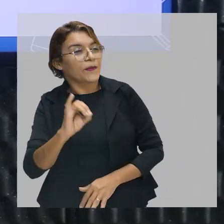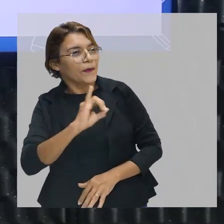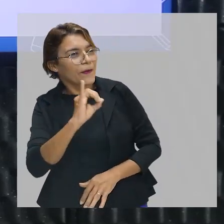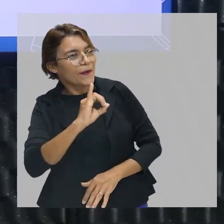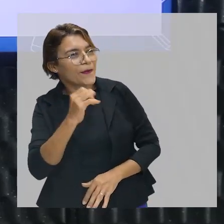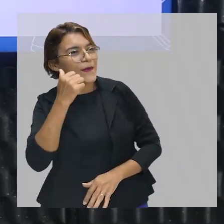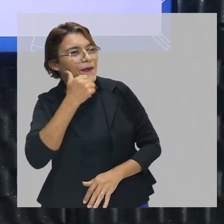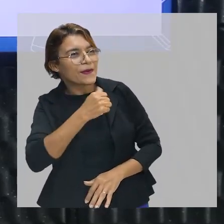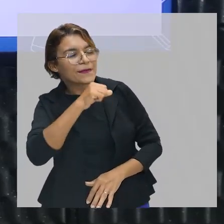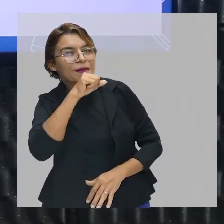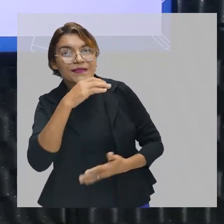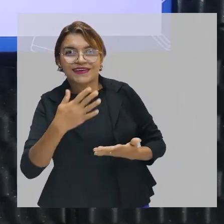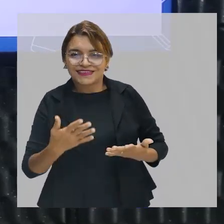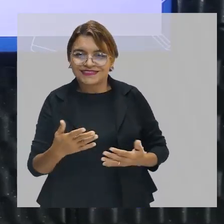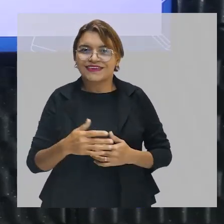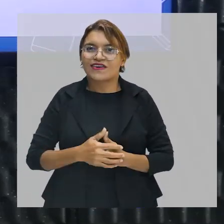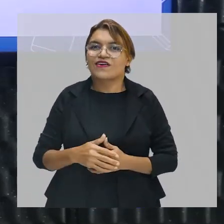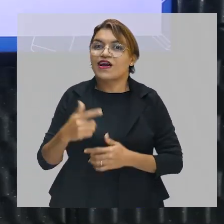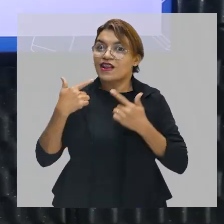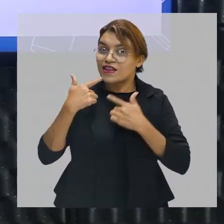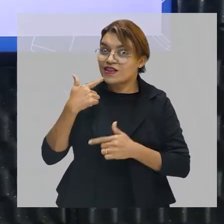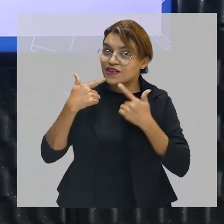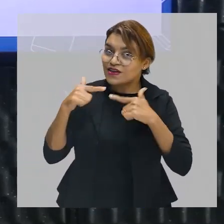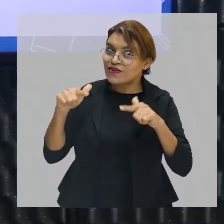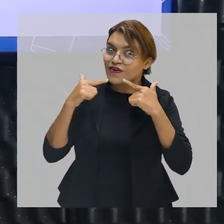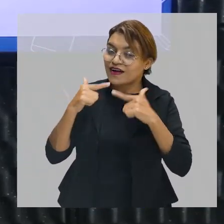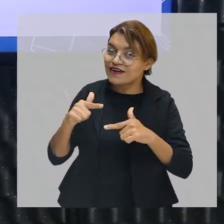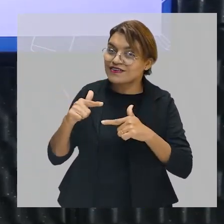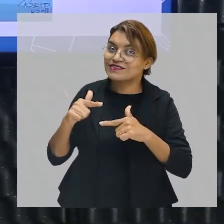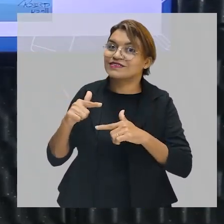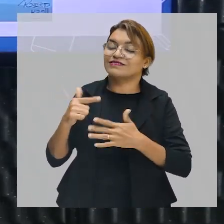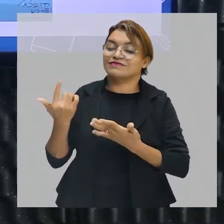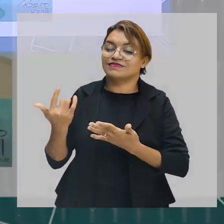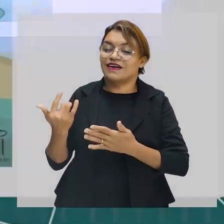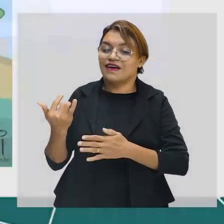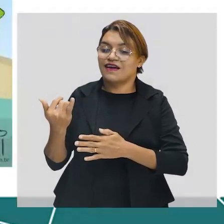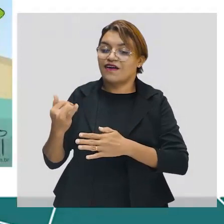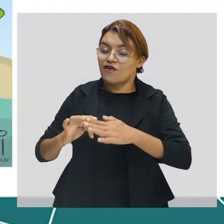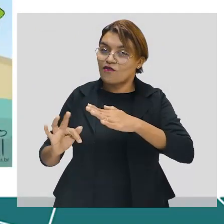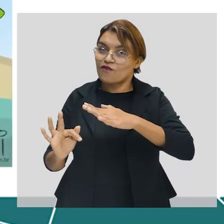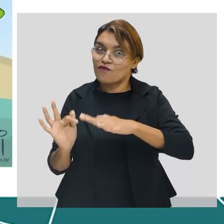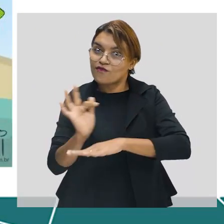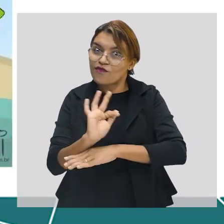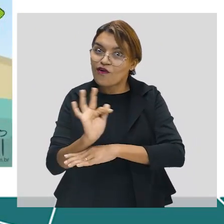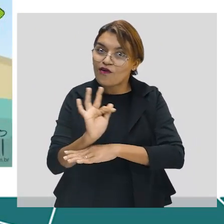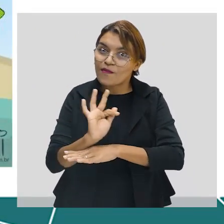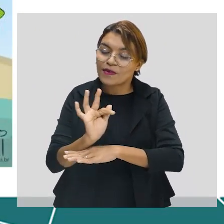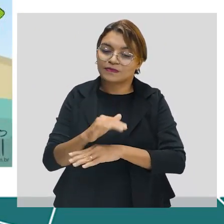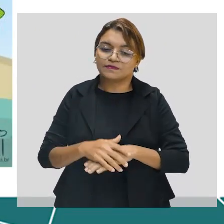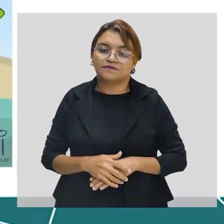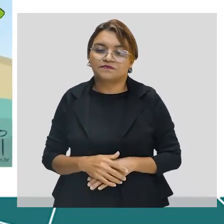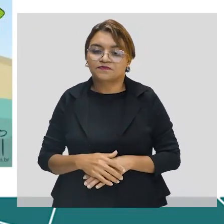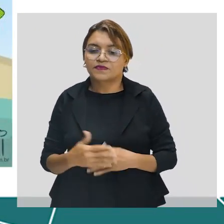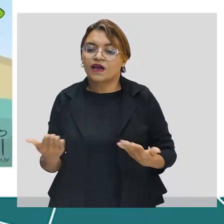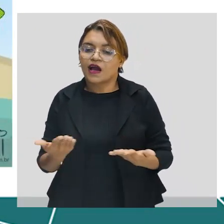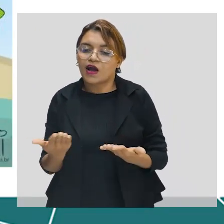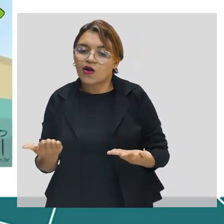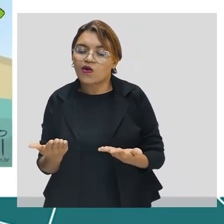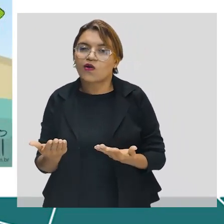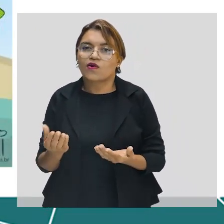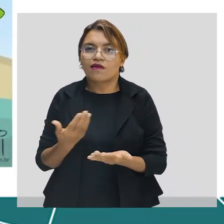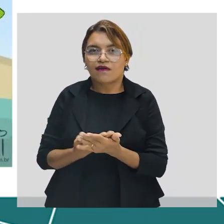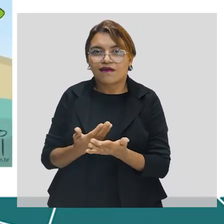nós já estamos na linguagem coloquial. Observem a diferença, né? Então, agora, para a gente finalizar o nosso